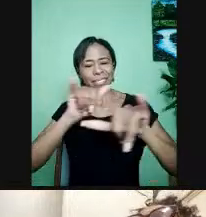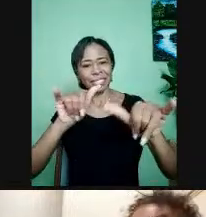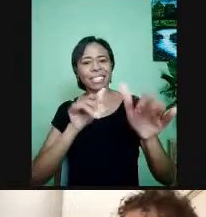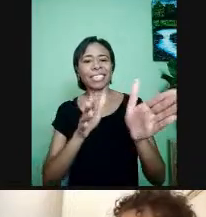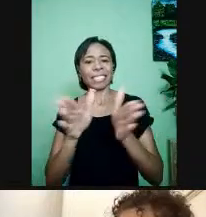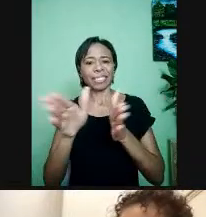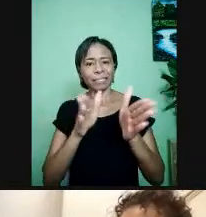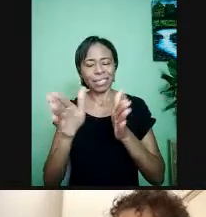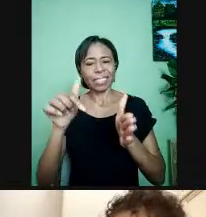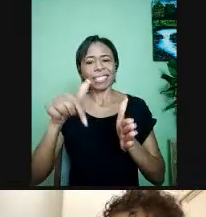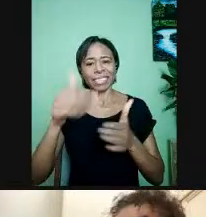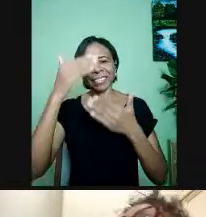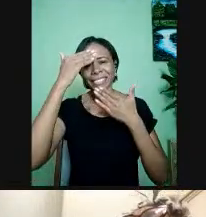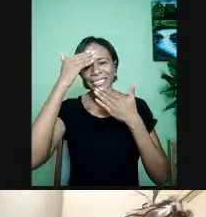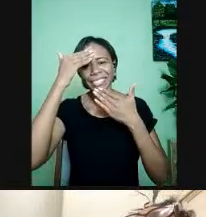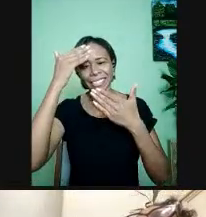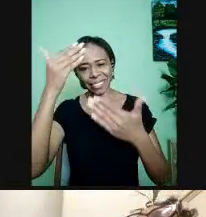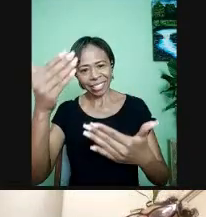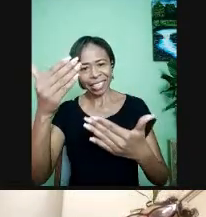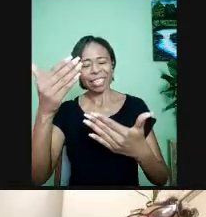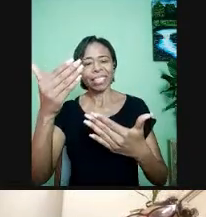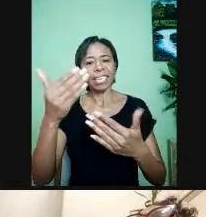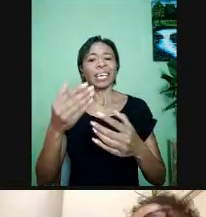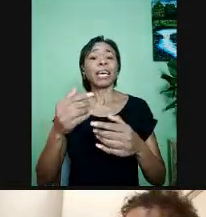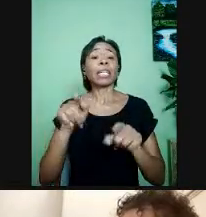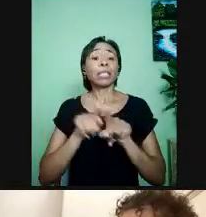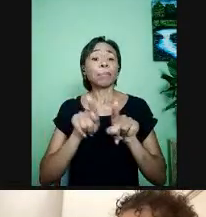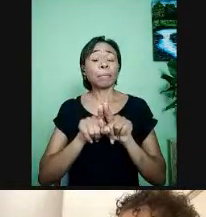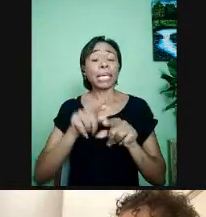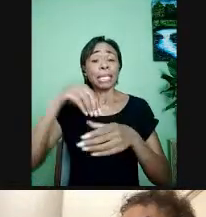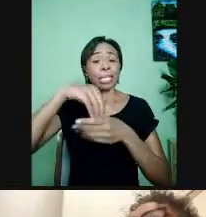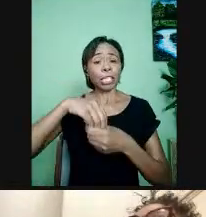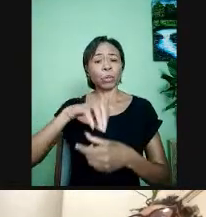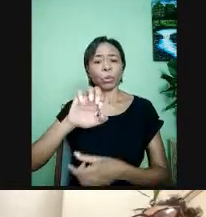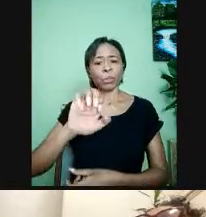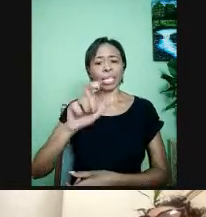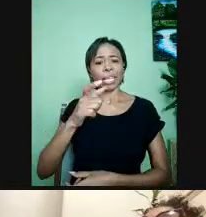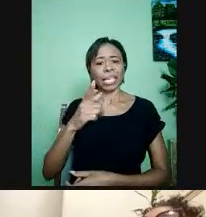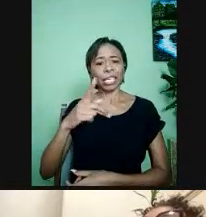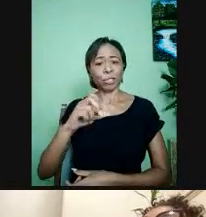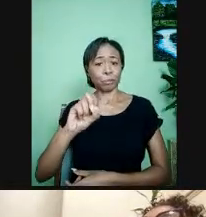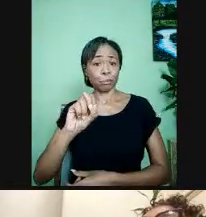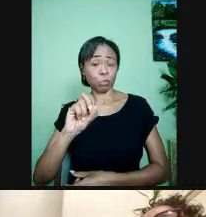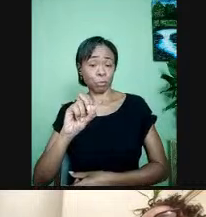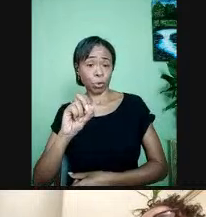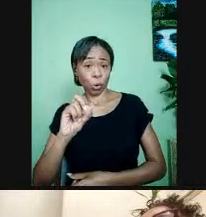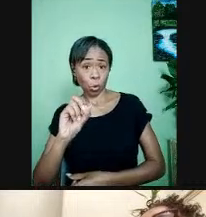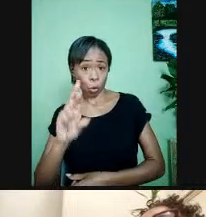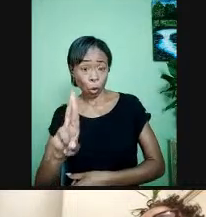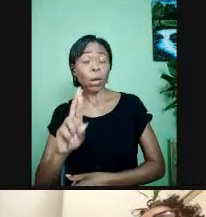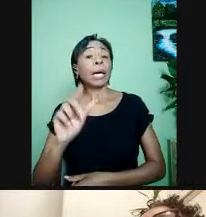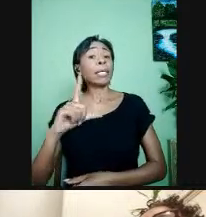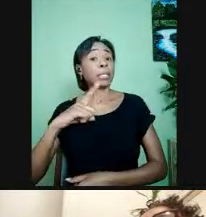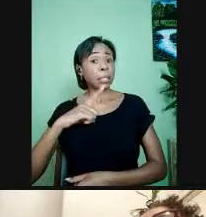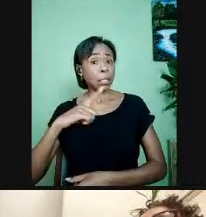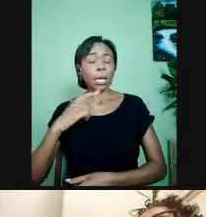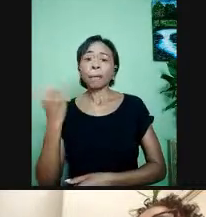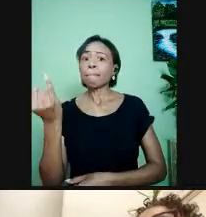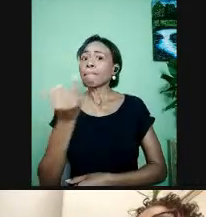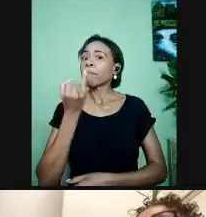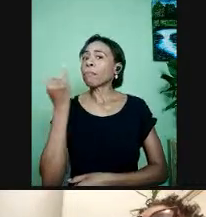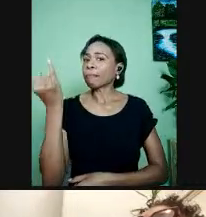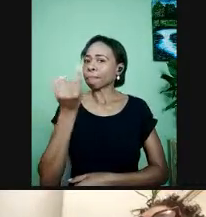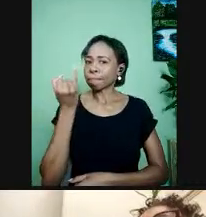para a gente. Obrigada. Na Expo também nós temos, isso é muito importante, e o que eu queria pautar sobre isso é que